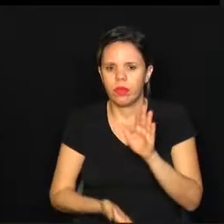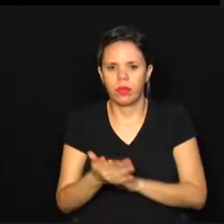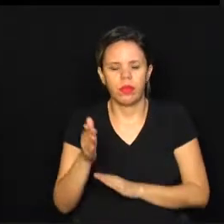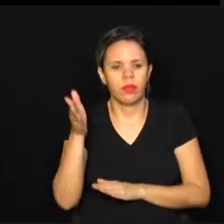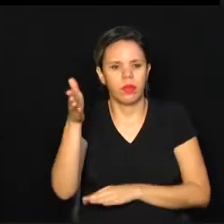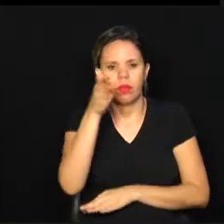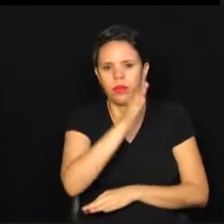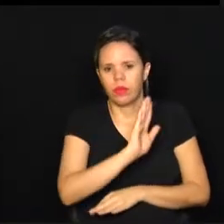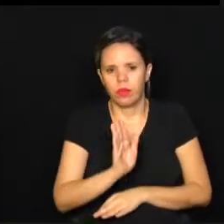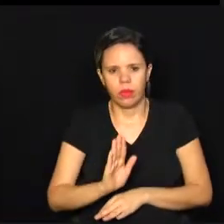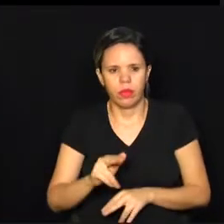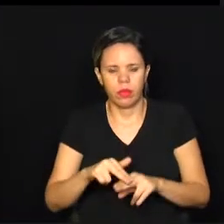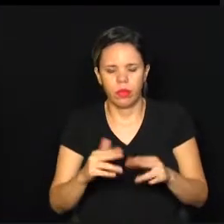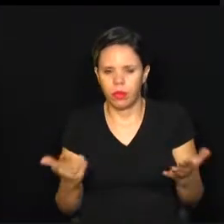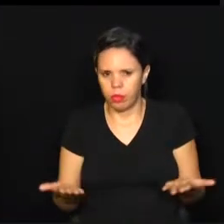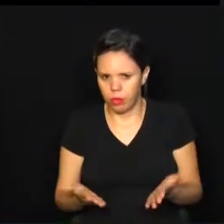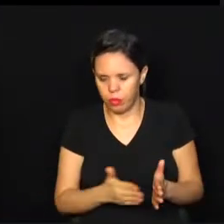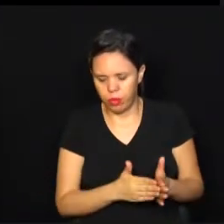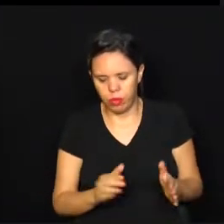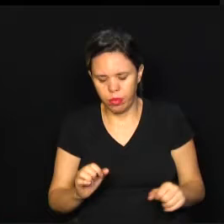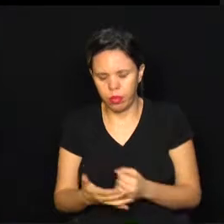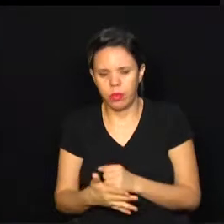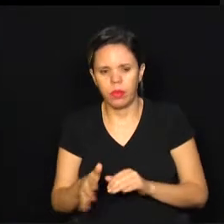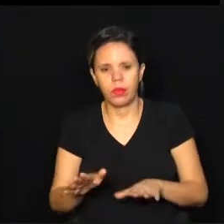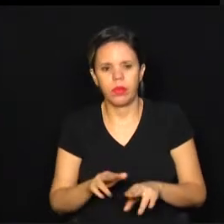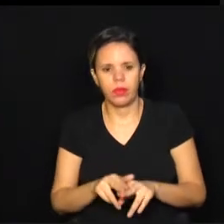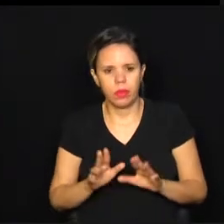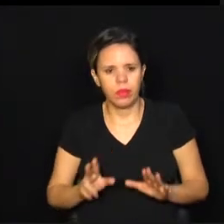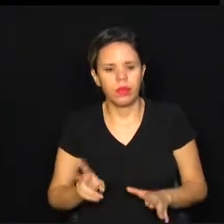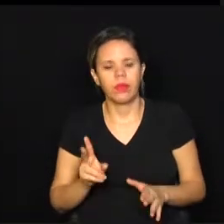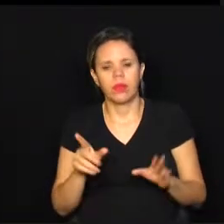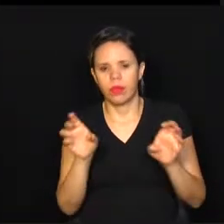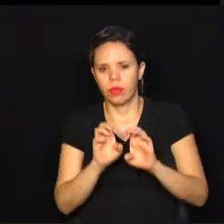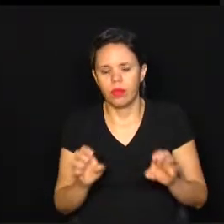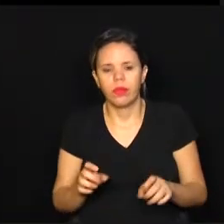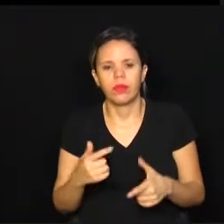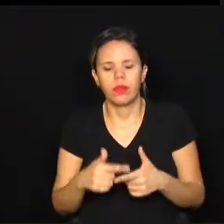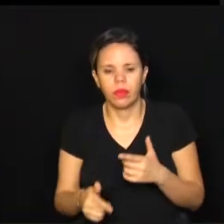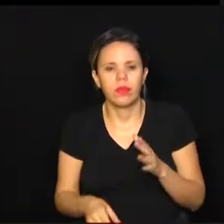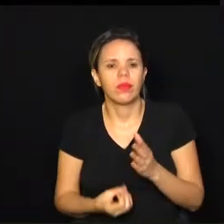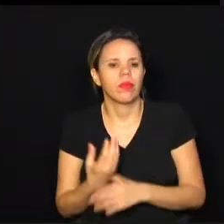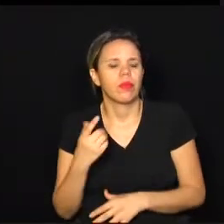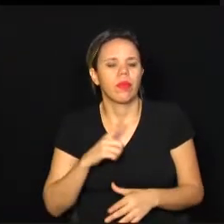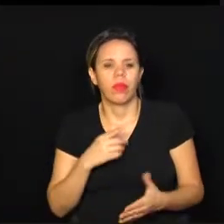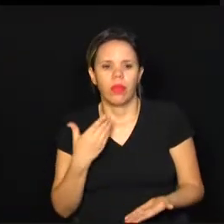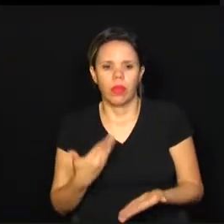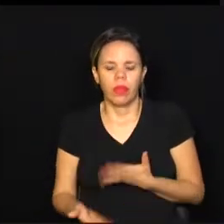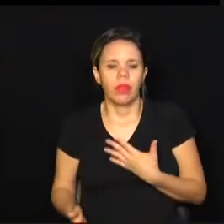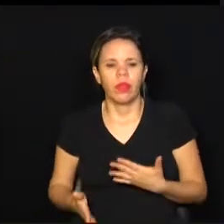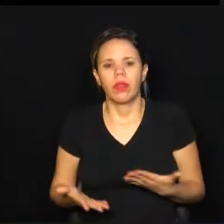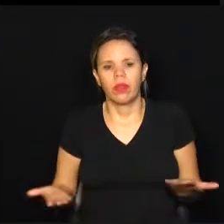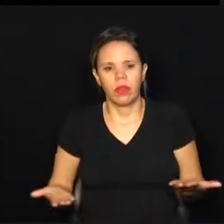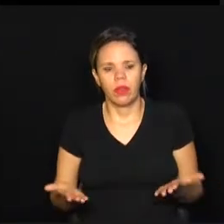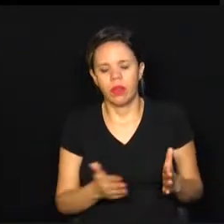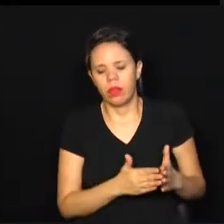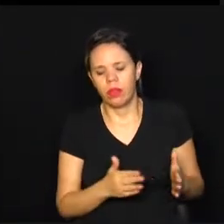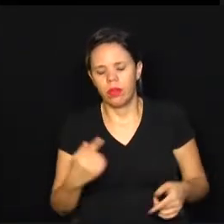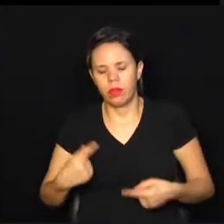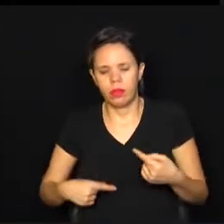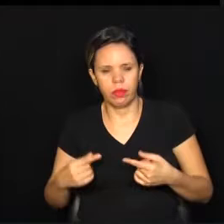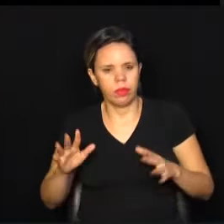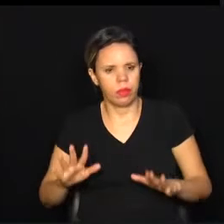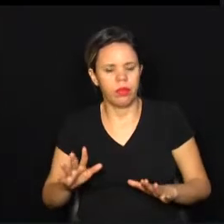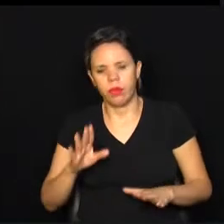tanto agora, né? Mas a questão da mobilidade sempre foi estrutural. Ela perdeu um pouco de força agora no debate,